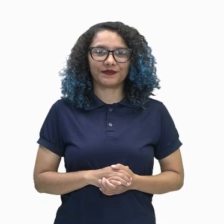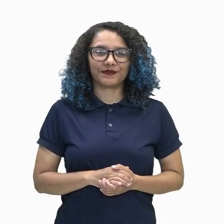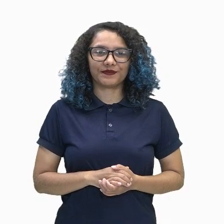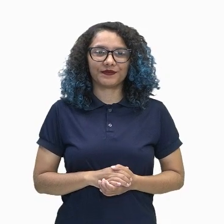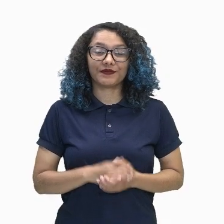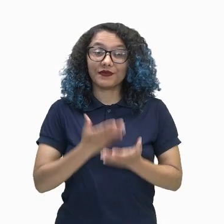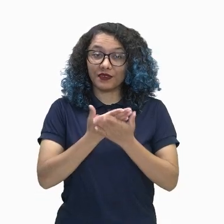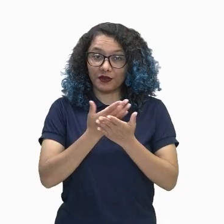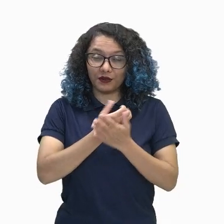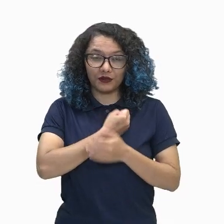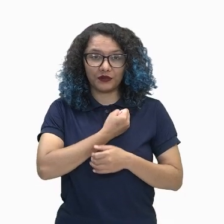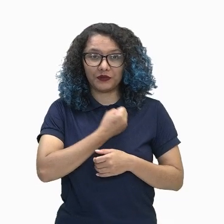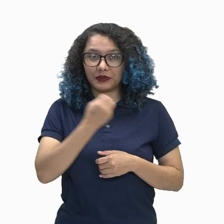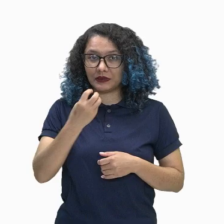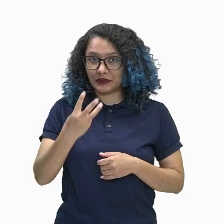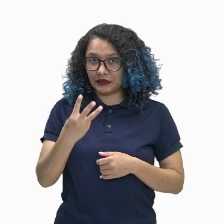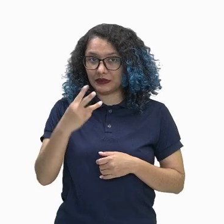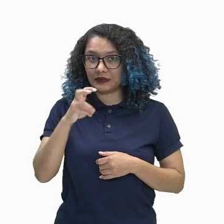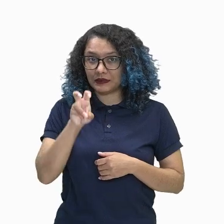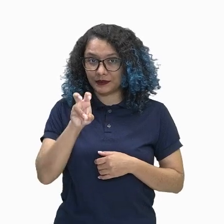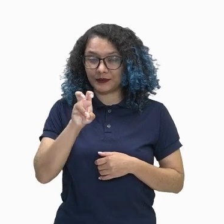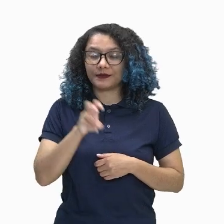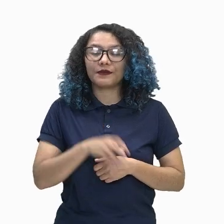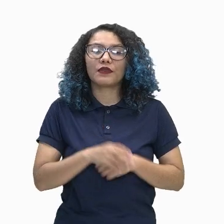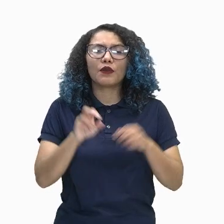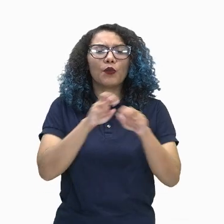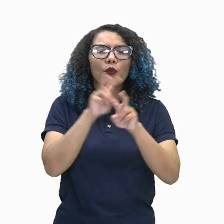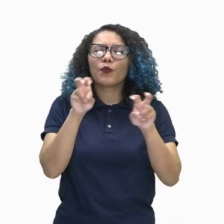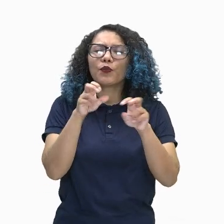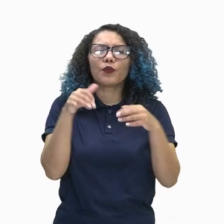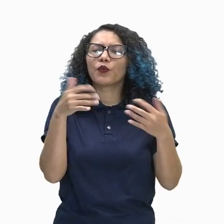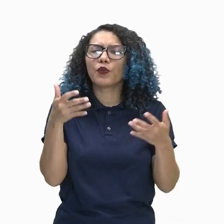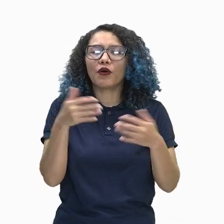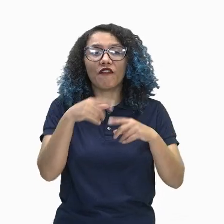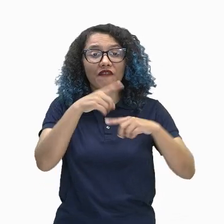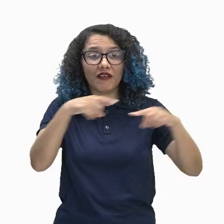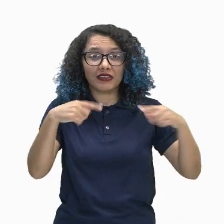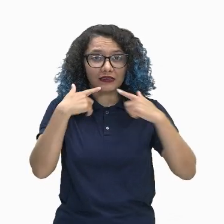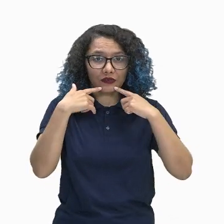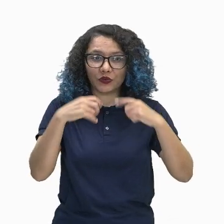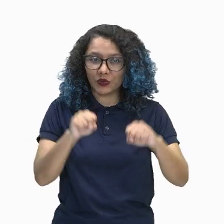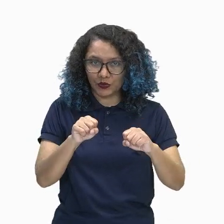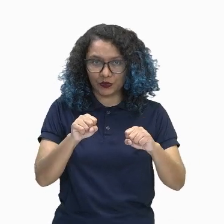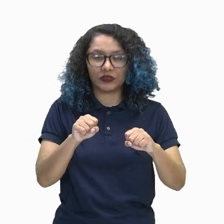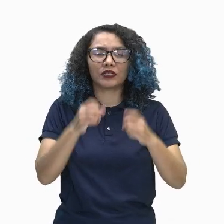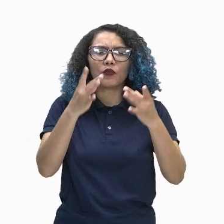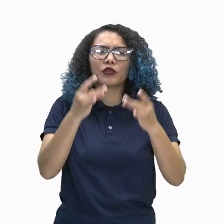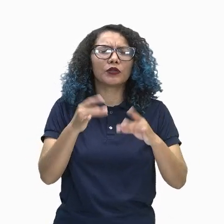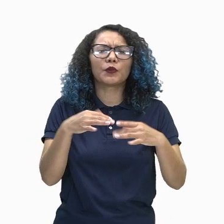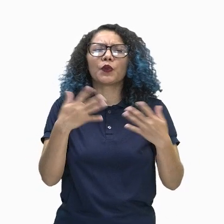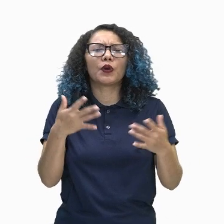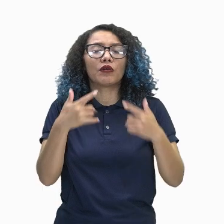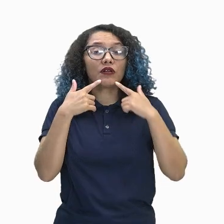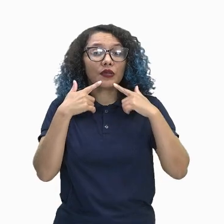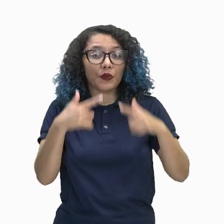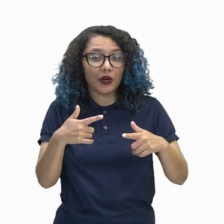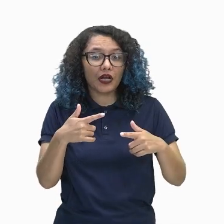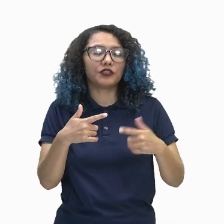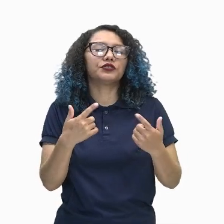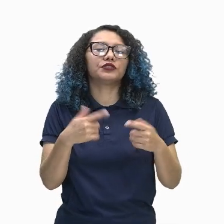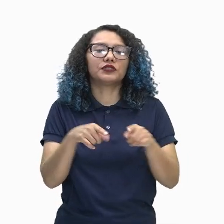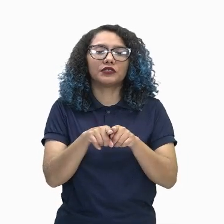Temos a aula de número 35, objeto de conhecimento, variação linguística, e o detalhamento é